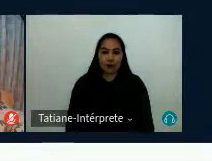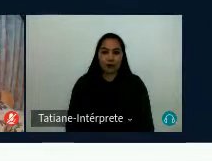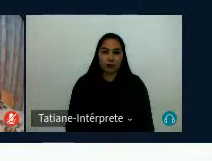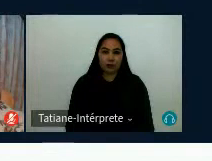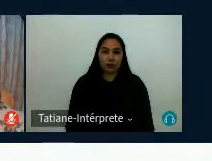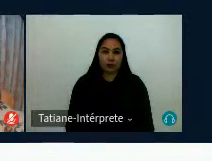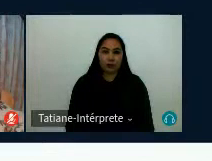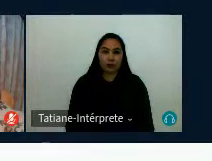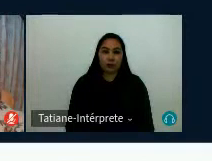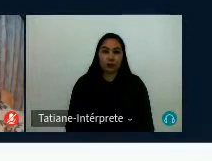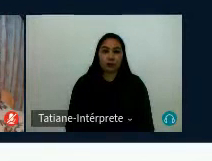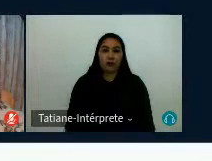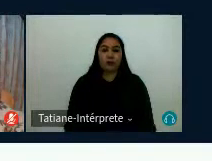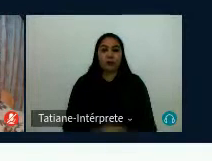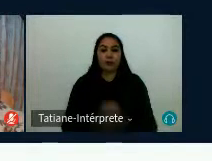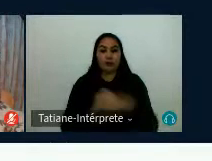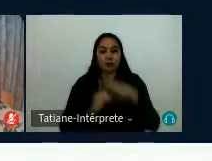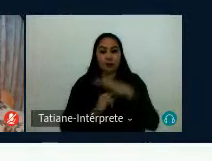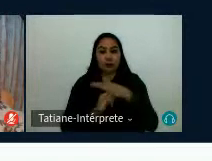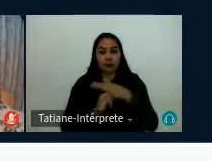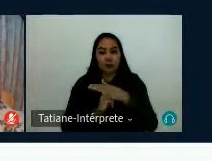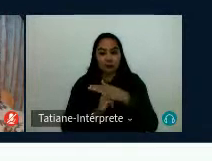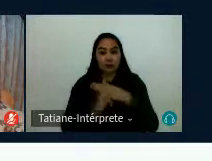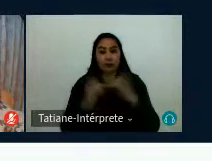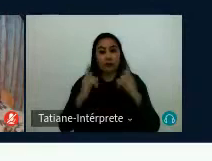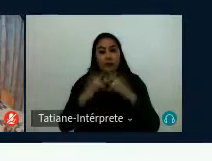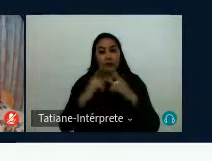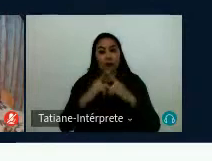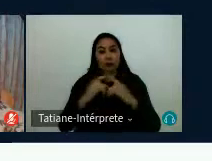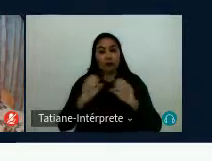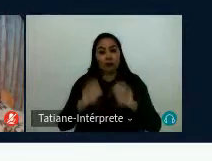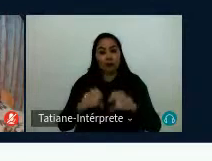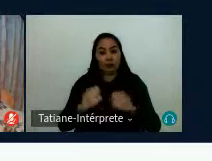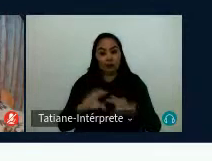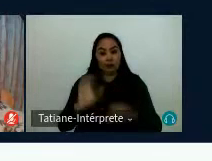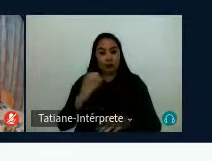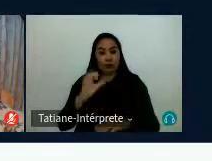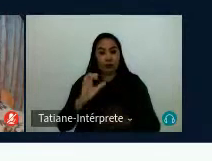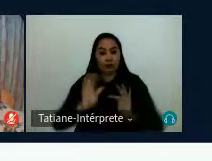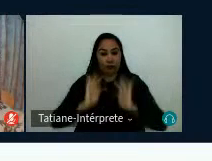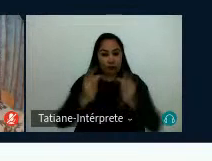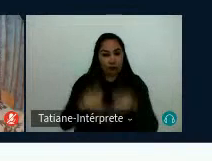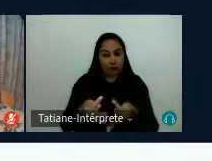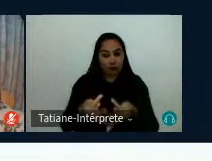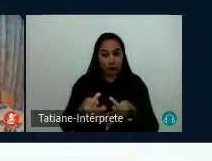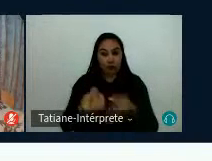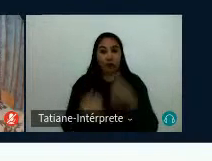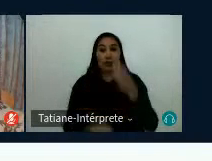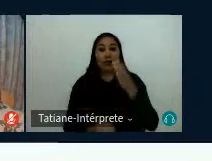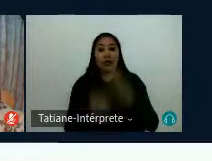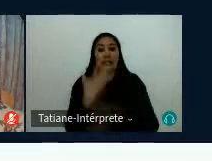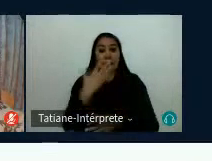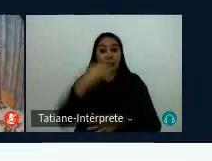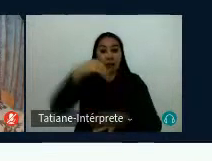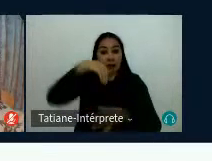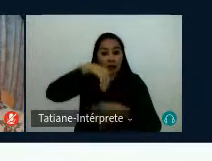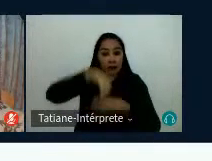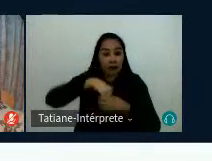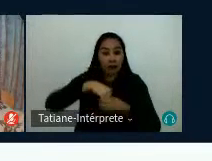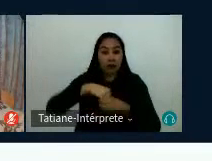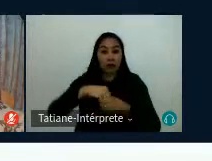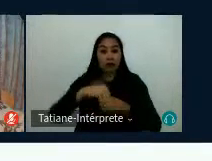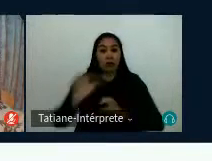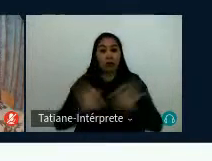Então, o IFRS é uma instituição de educação, ciência e tecnologia, que ela foi criada dentro de um projeto de